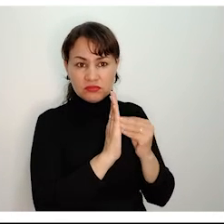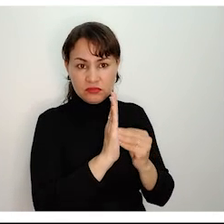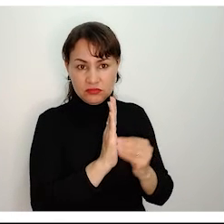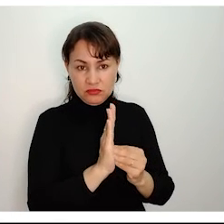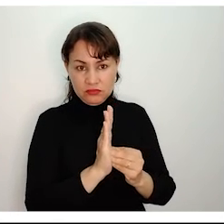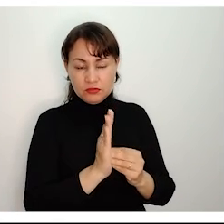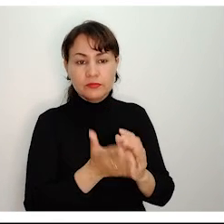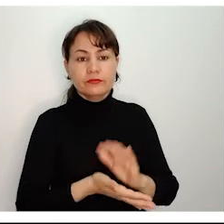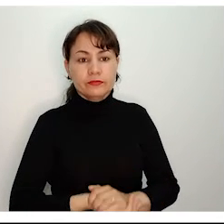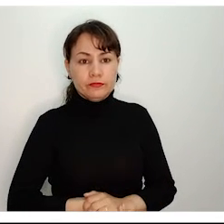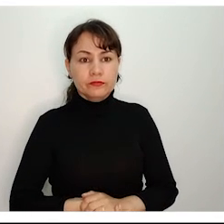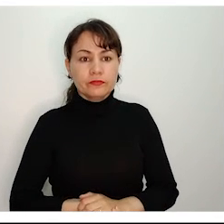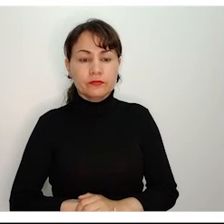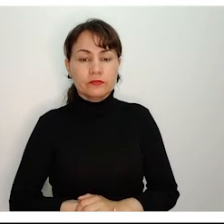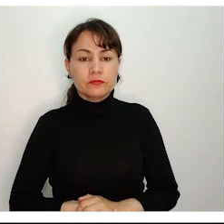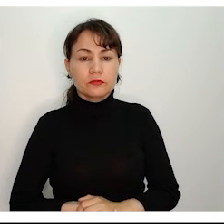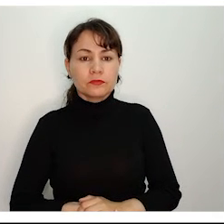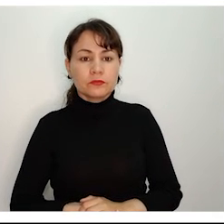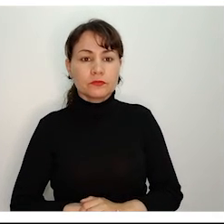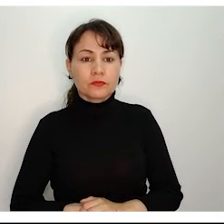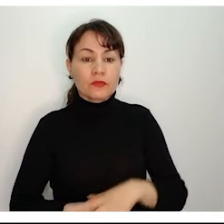aquele conteúdo.